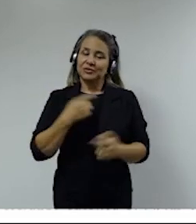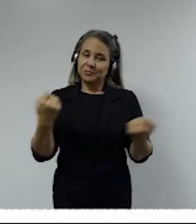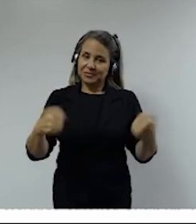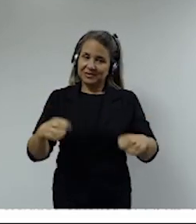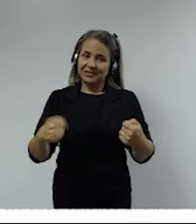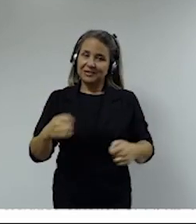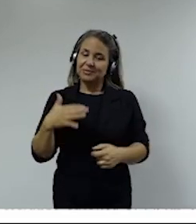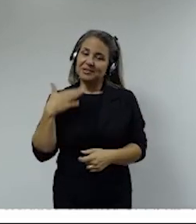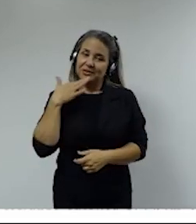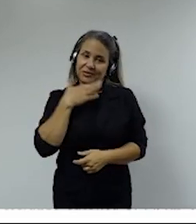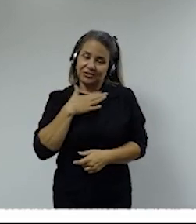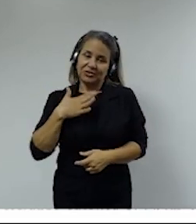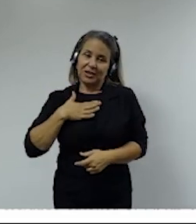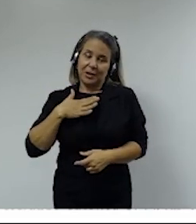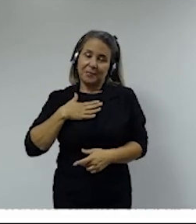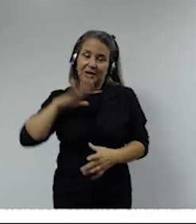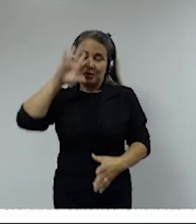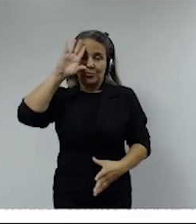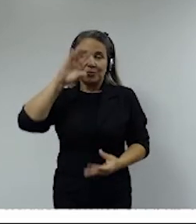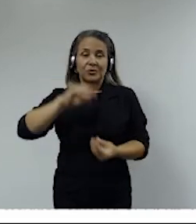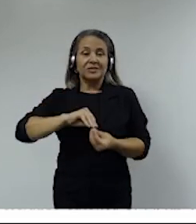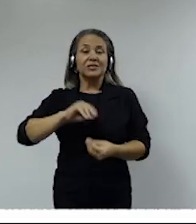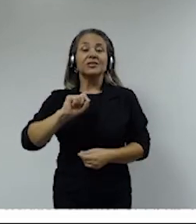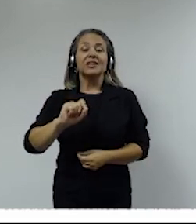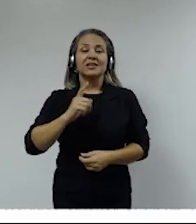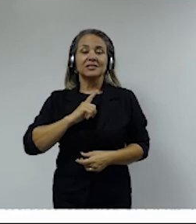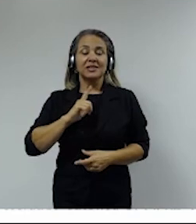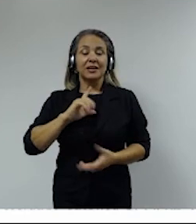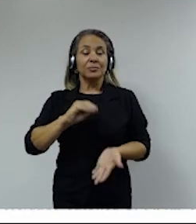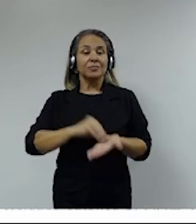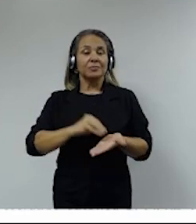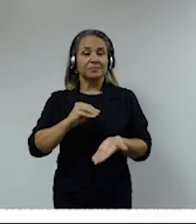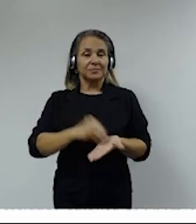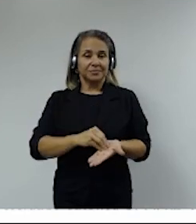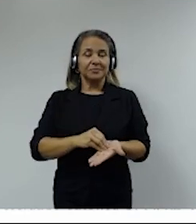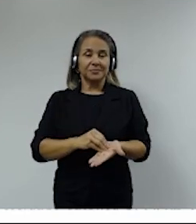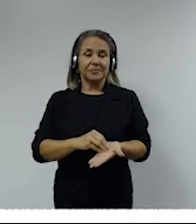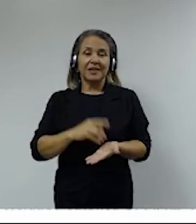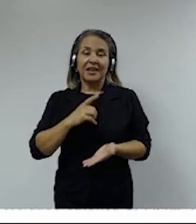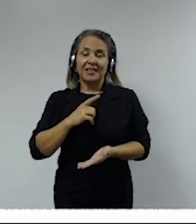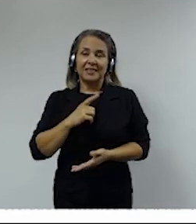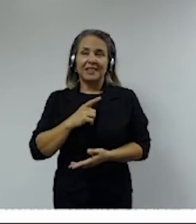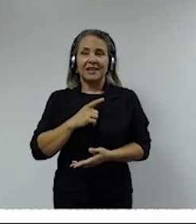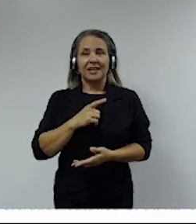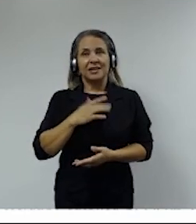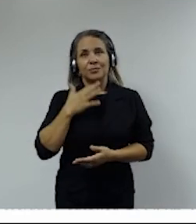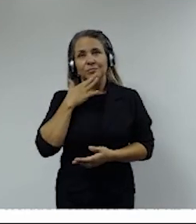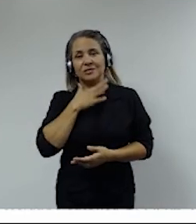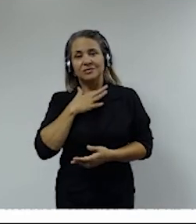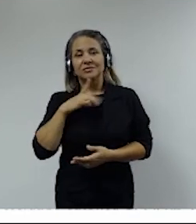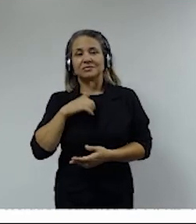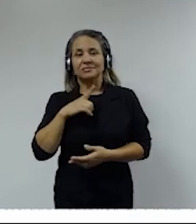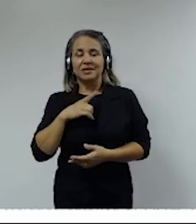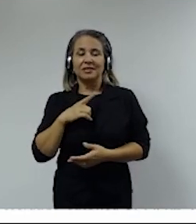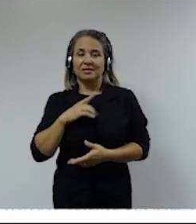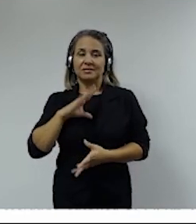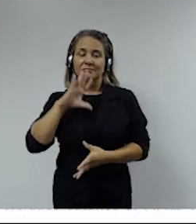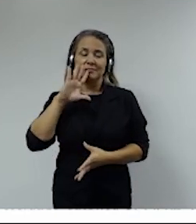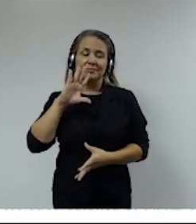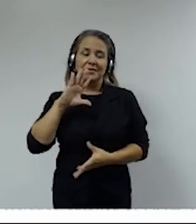e eu acho que a minha conclusão é que há uma falta, eu acho que houve uma falta